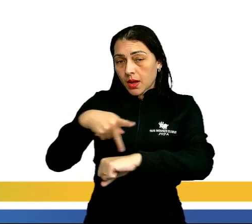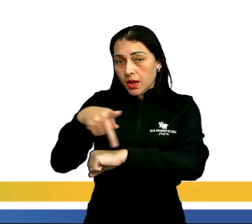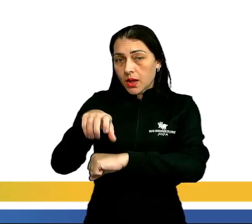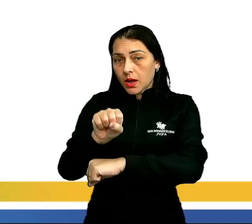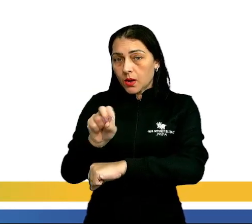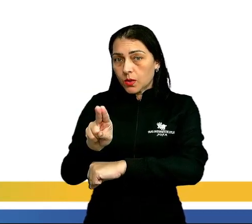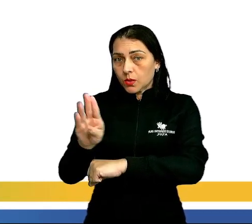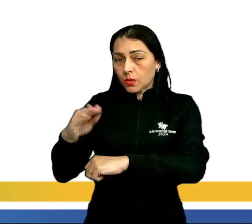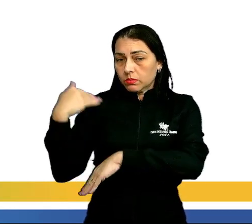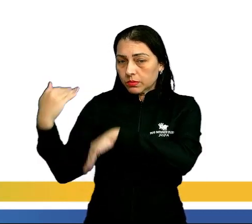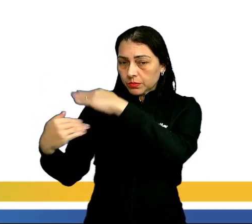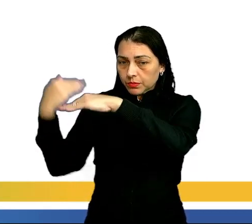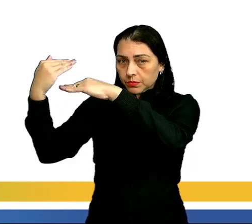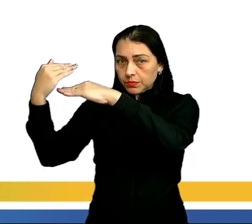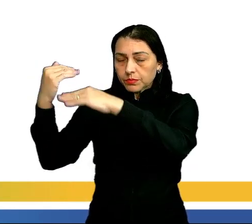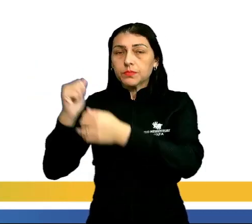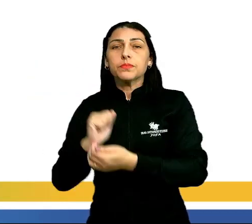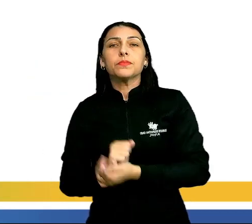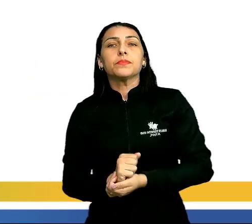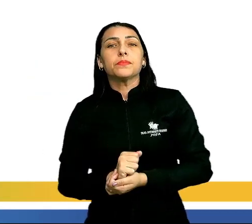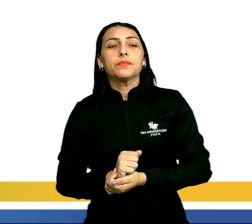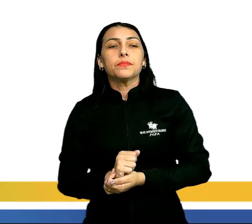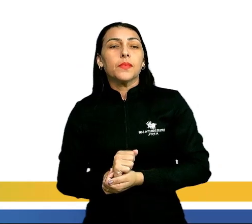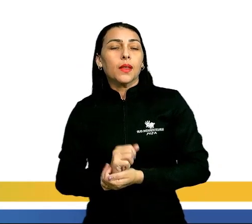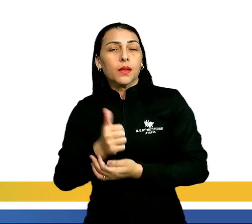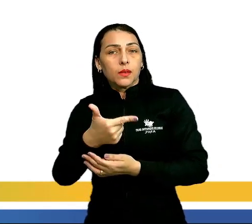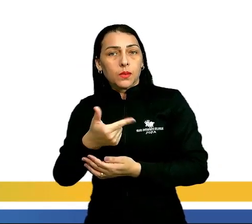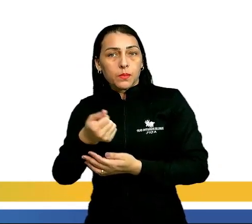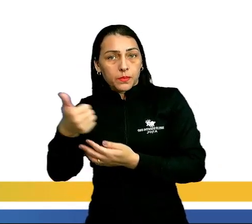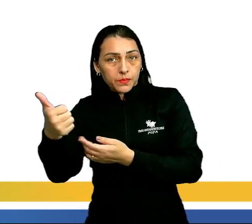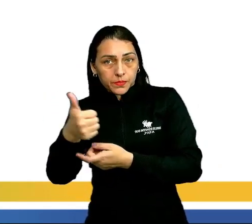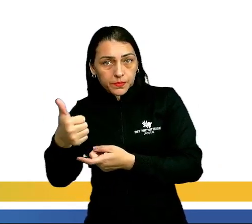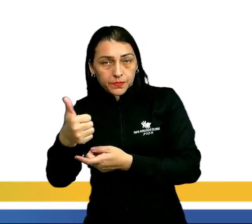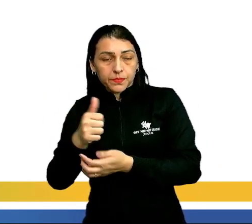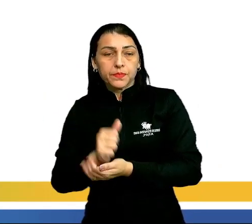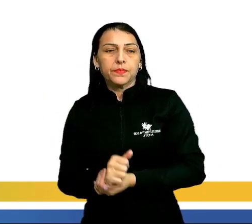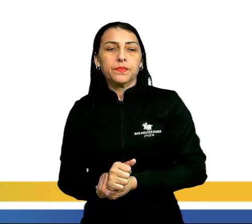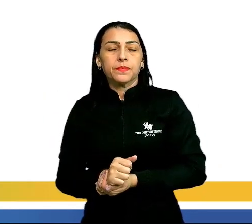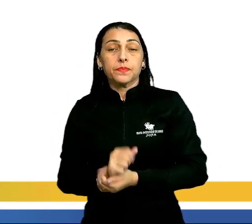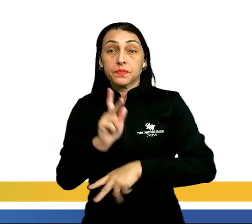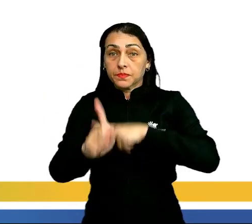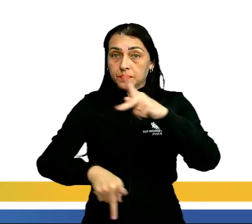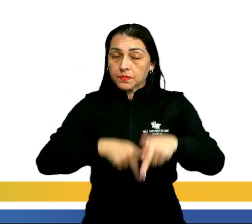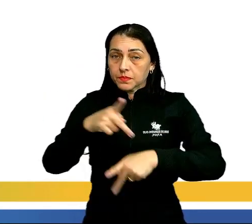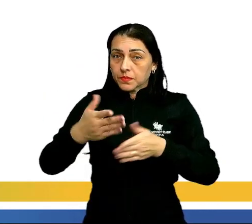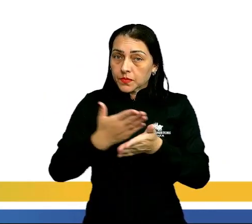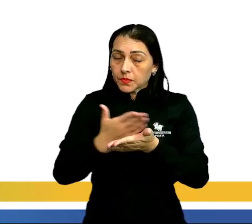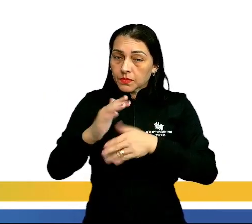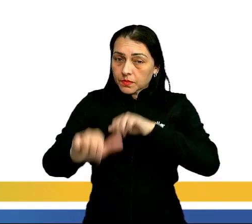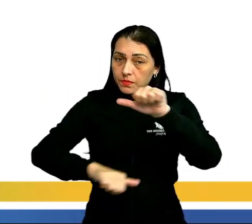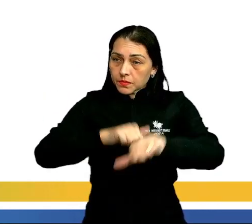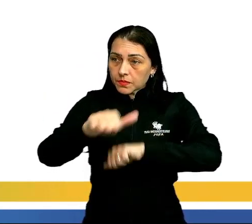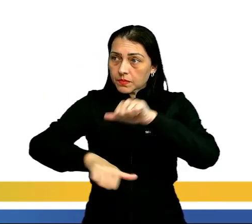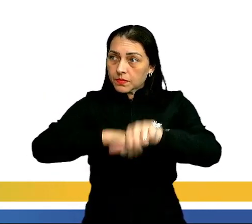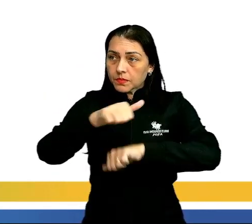aí subdesenvolvidos. Chegando em 2011, essa população começa a